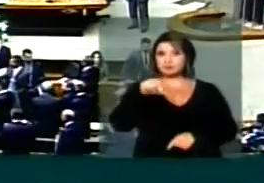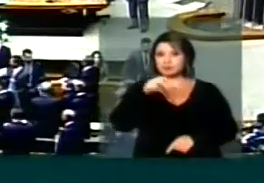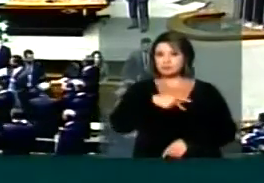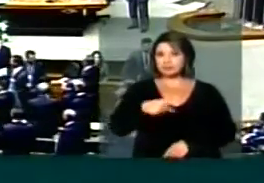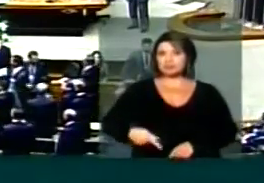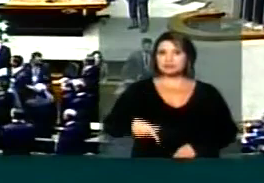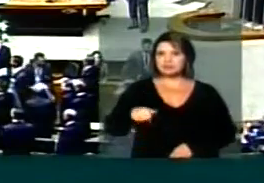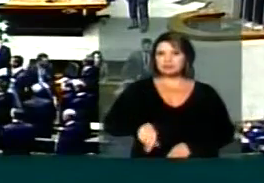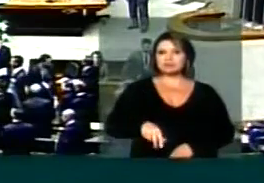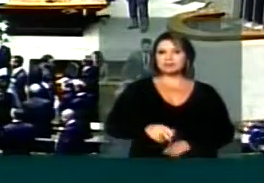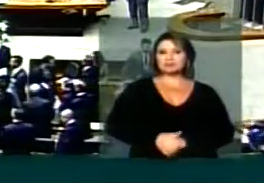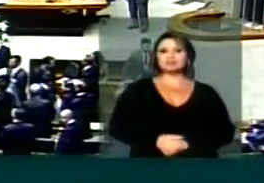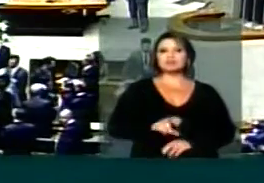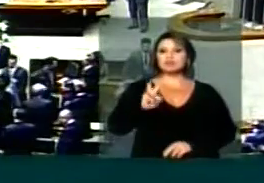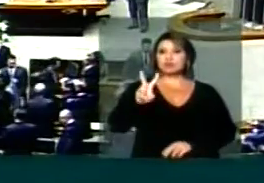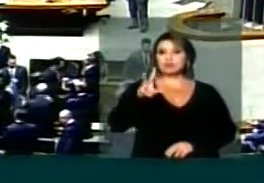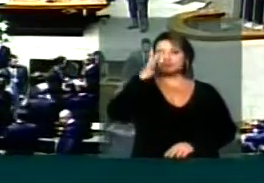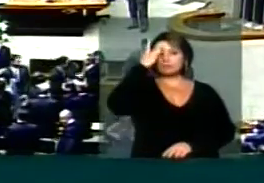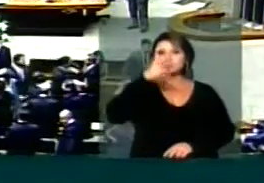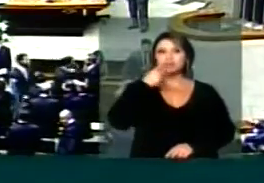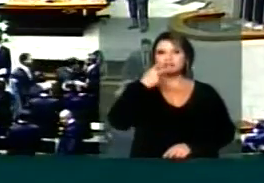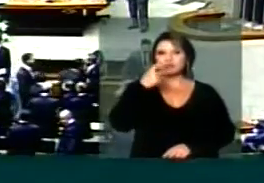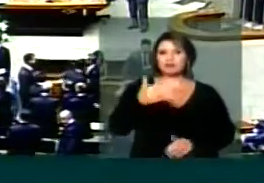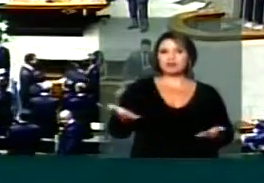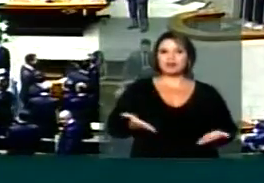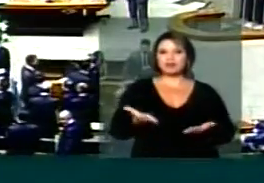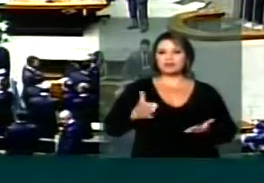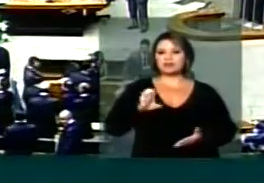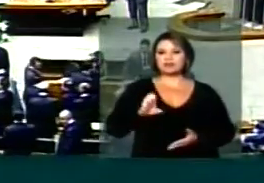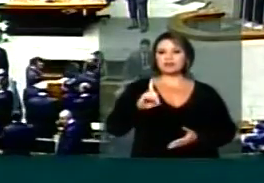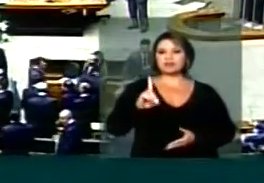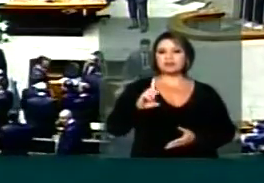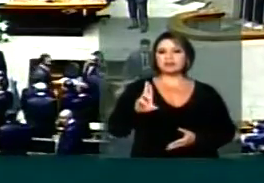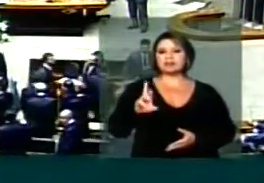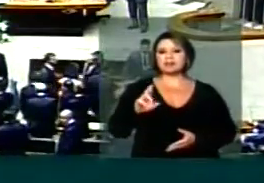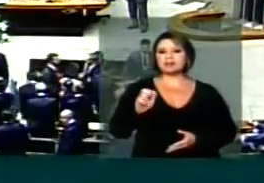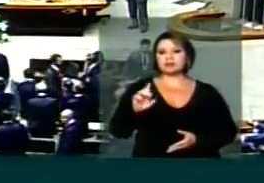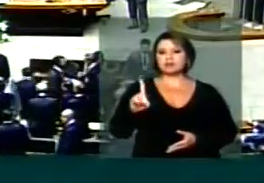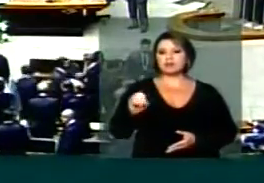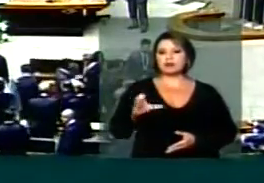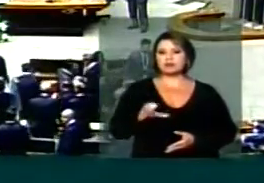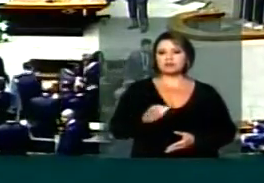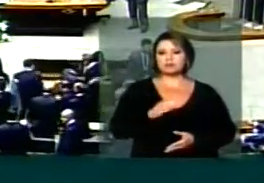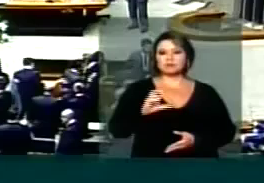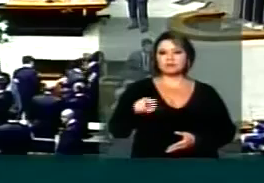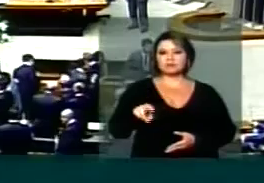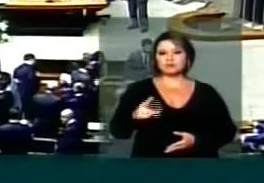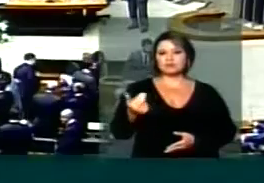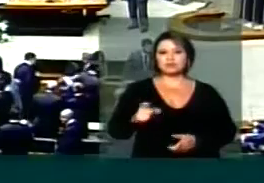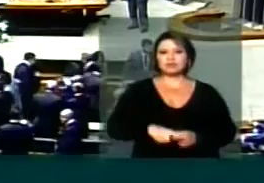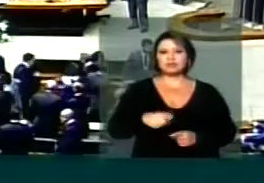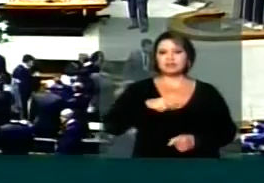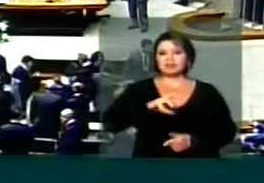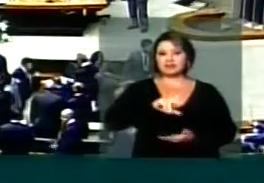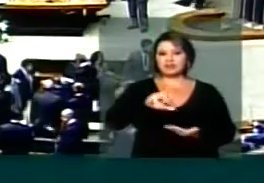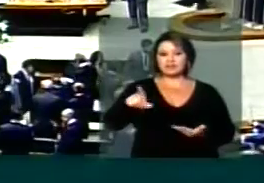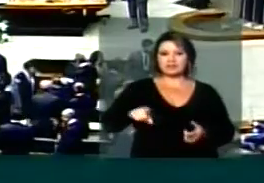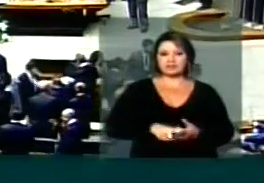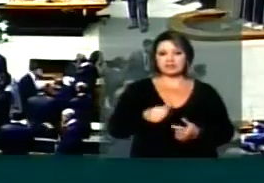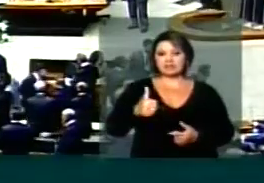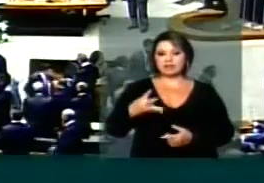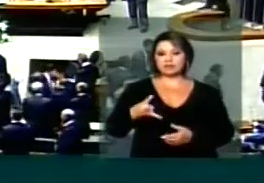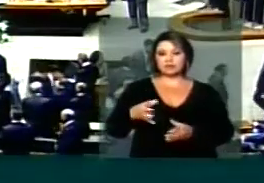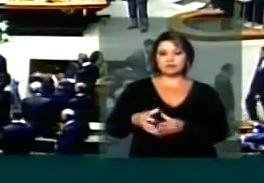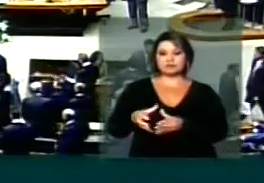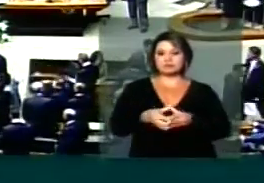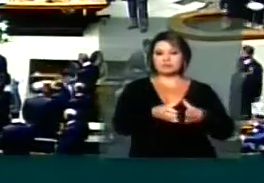diretora. 2 candidatos já falaram agora, a vez do deputado Eduardo Cunha, que tem uma coligação com vários partidos também, 14